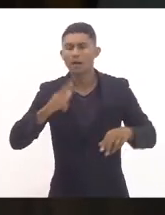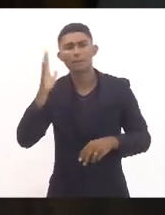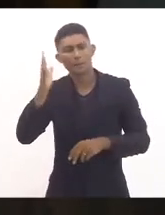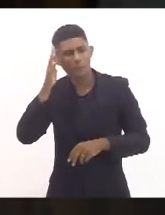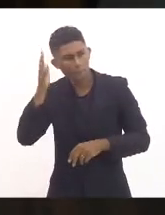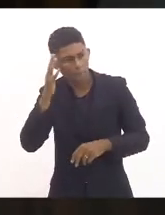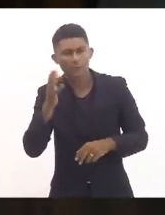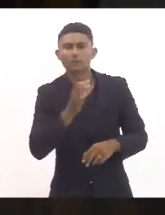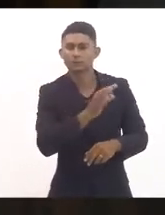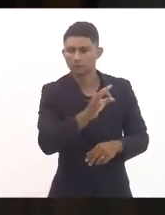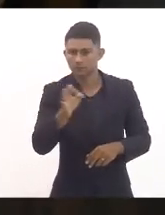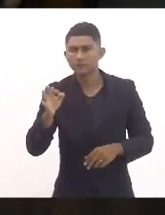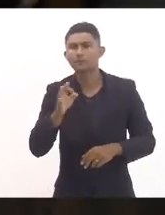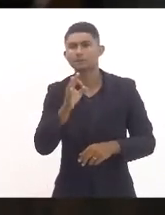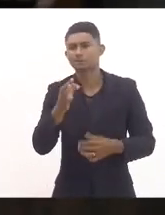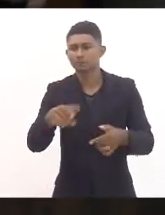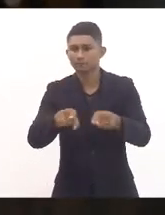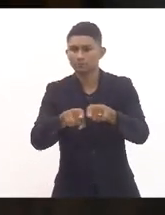Inclusive